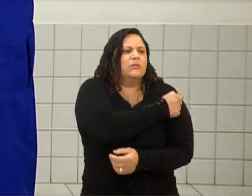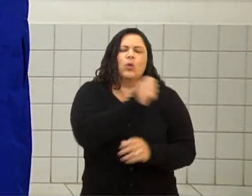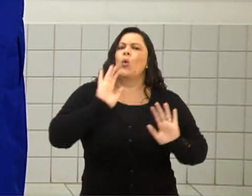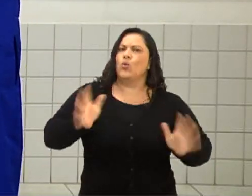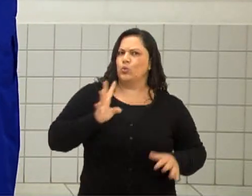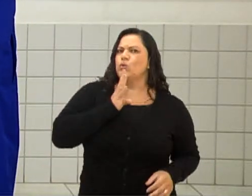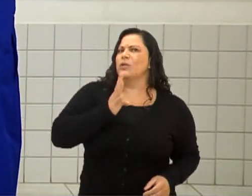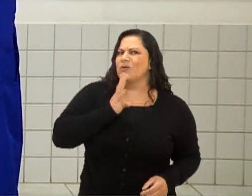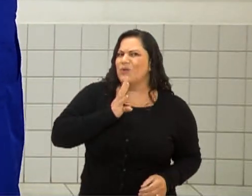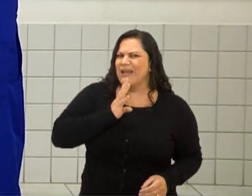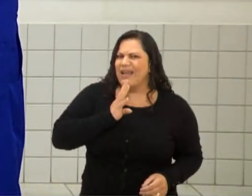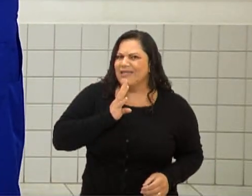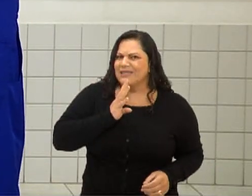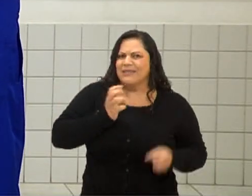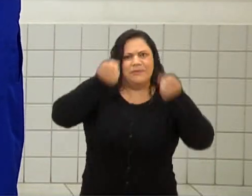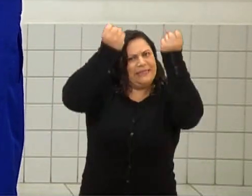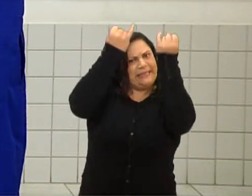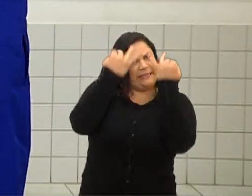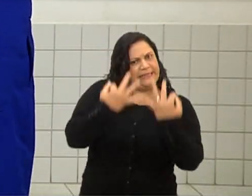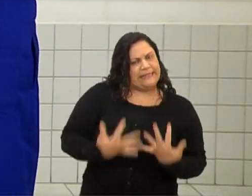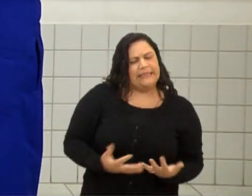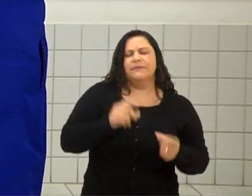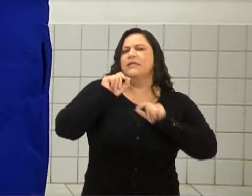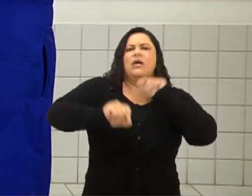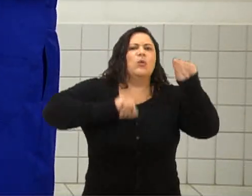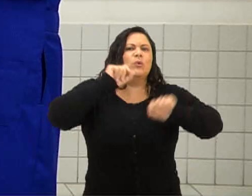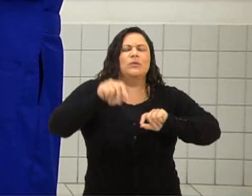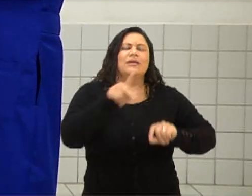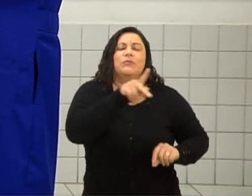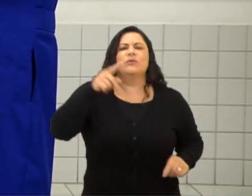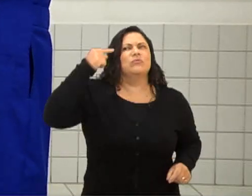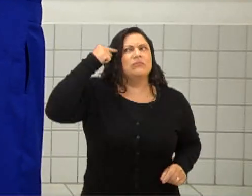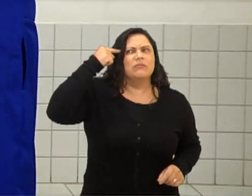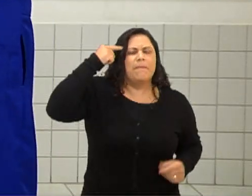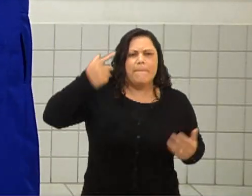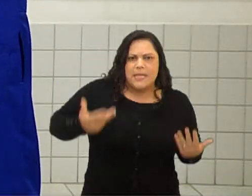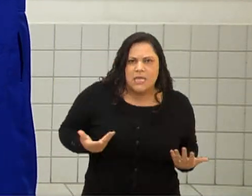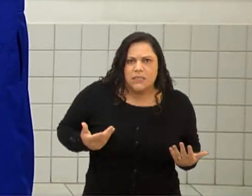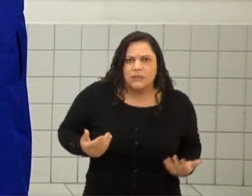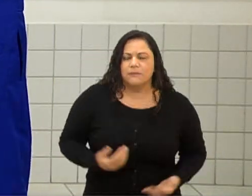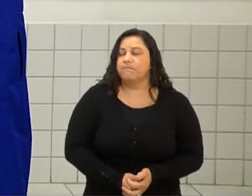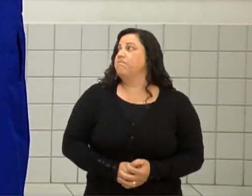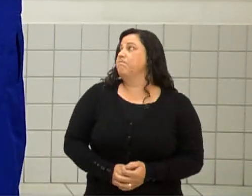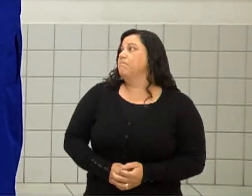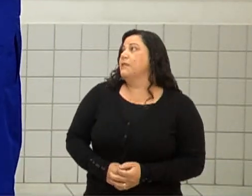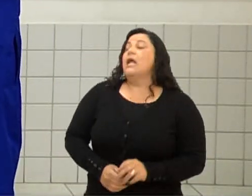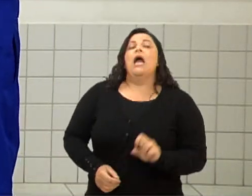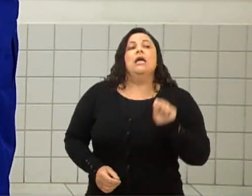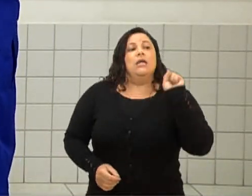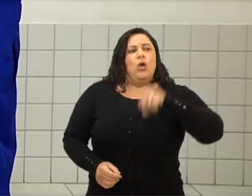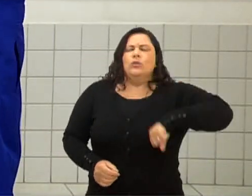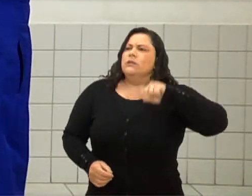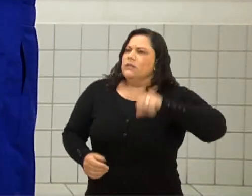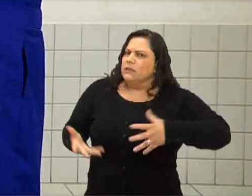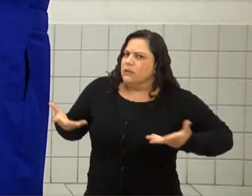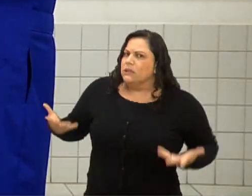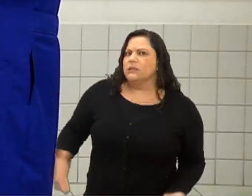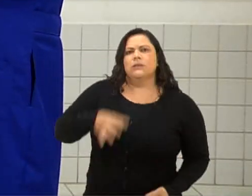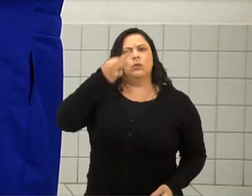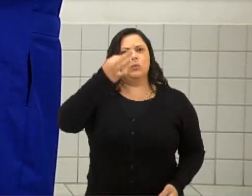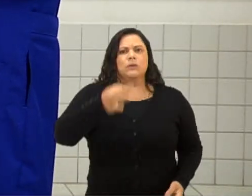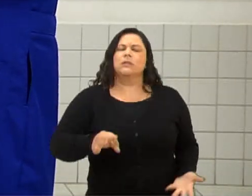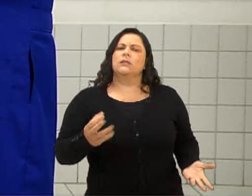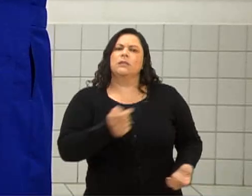gente precisa trazer grandes explicações? O que a professora pensa? Eu penso que com certeza alunos do 7º ano já